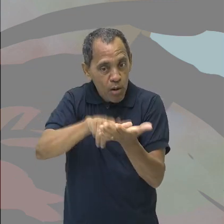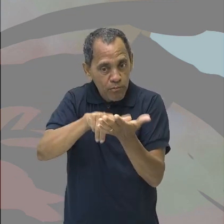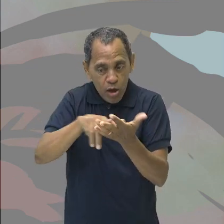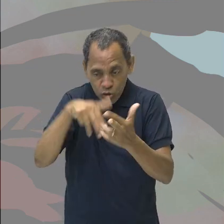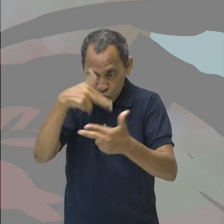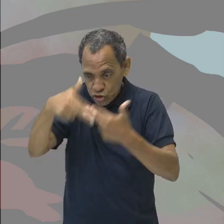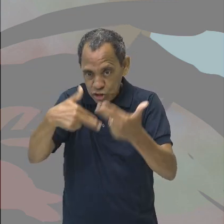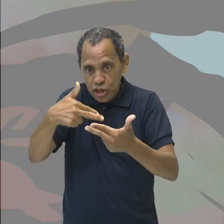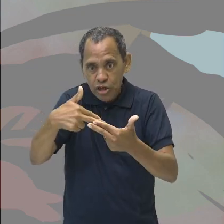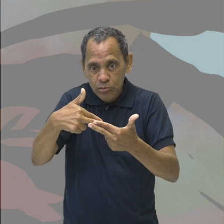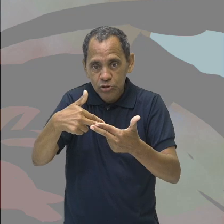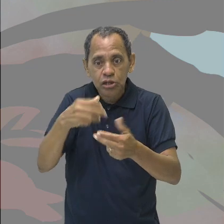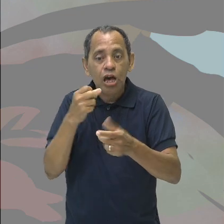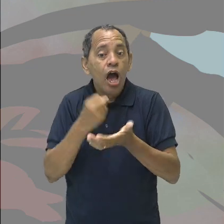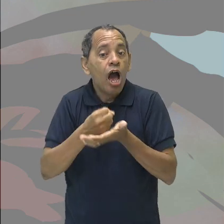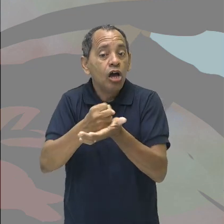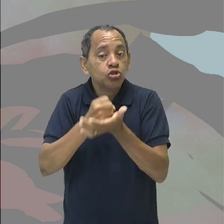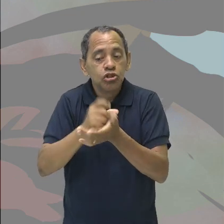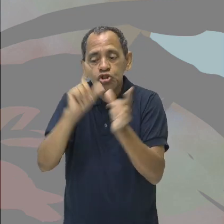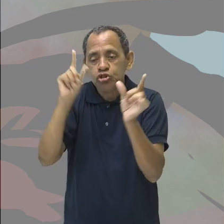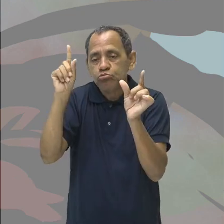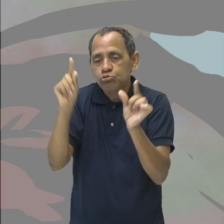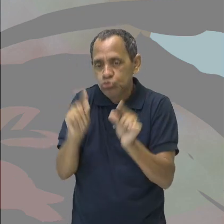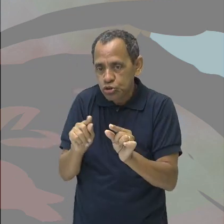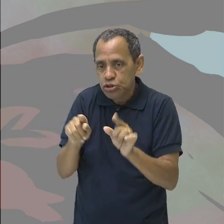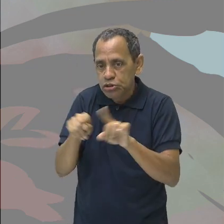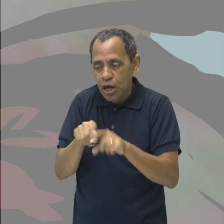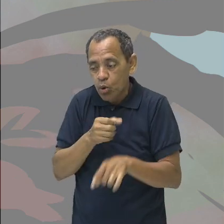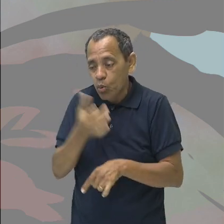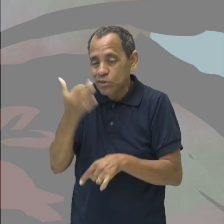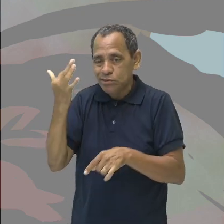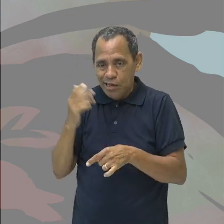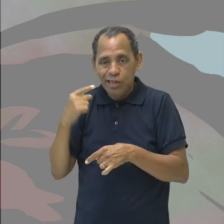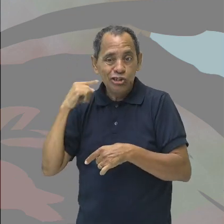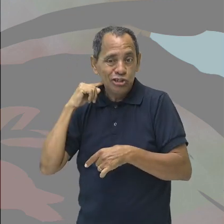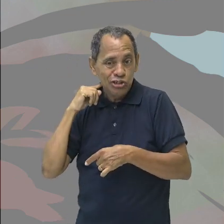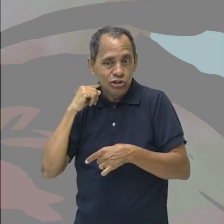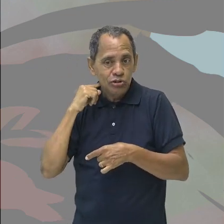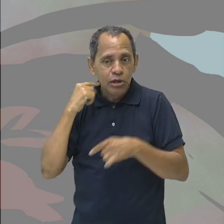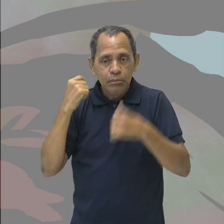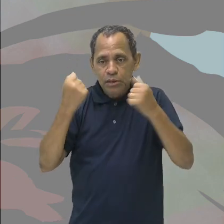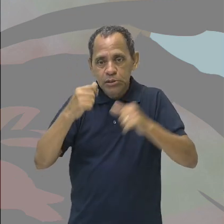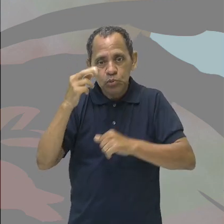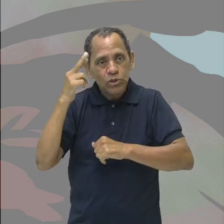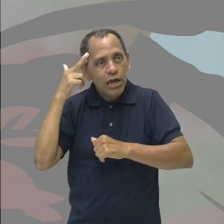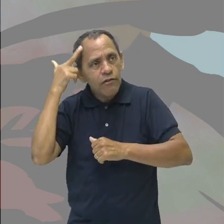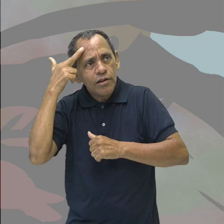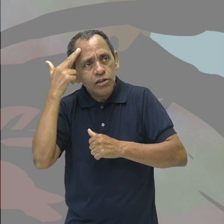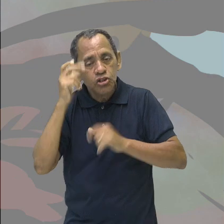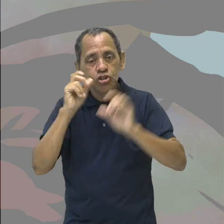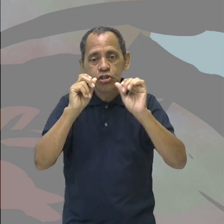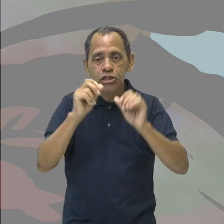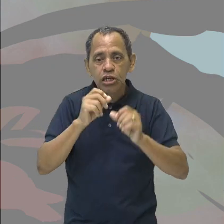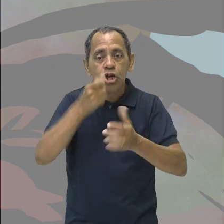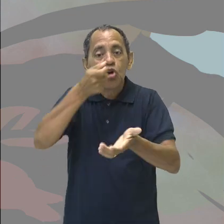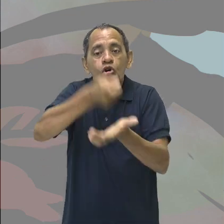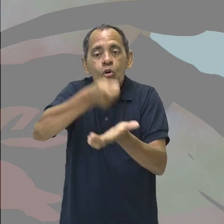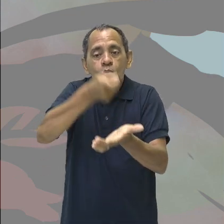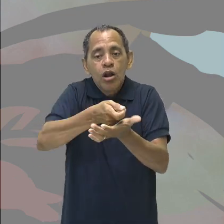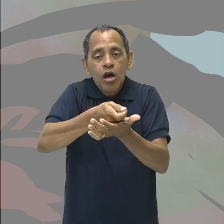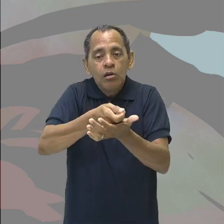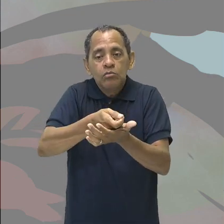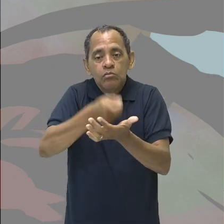recursos naturais e a poluição. Além disso, devemos refletir sobre o que compramos e